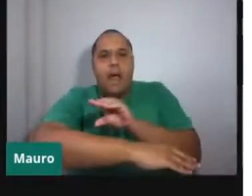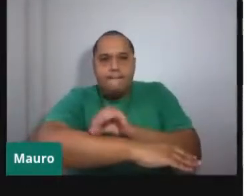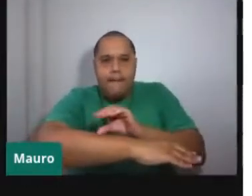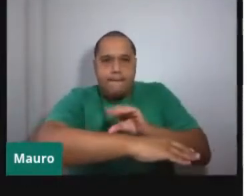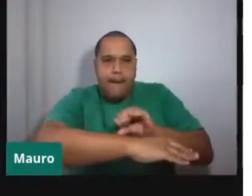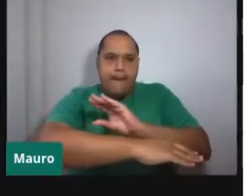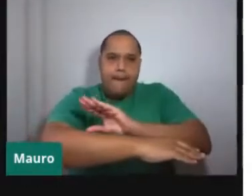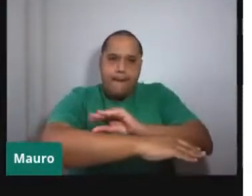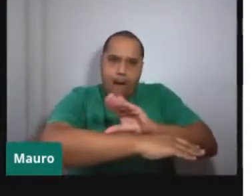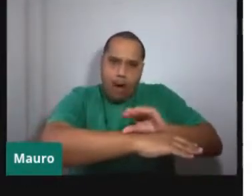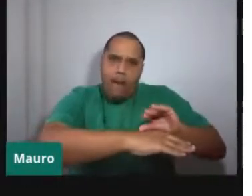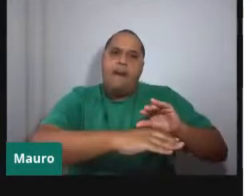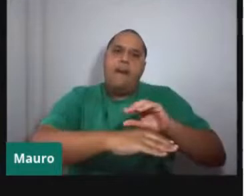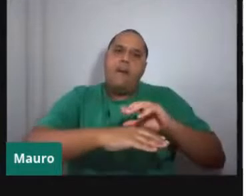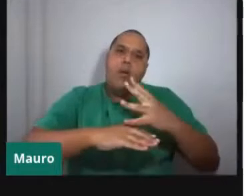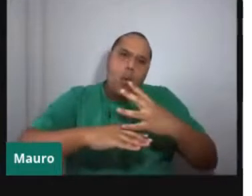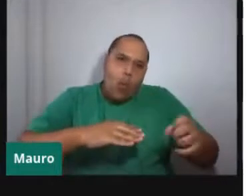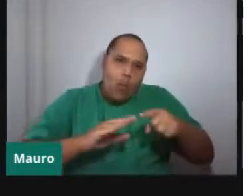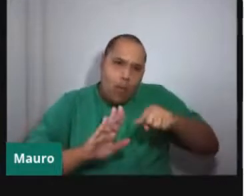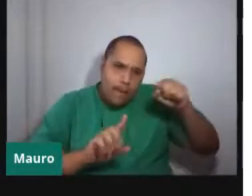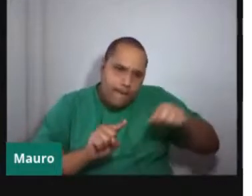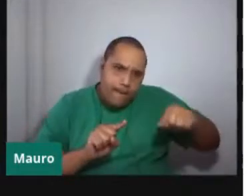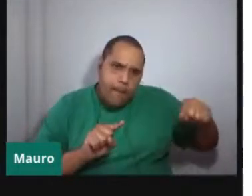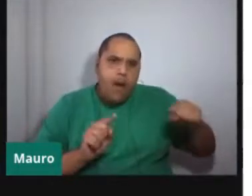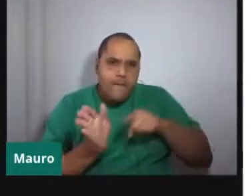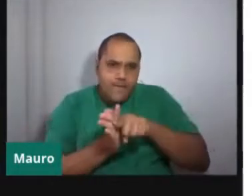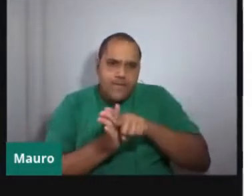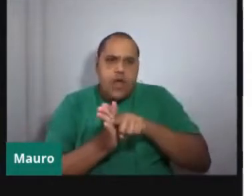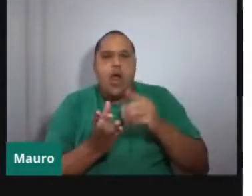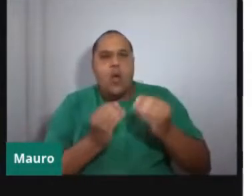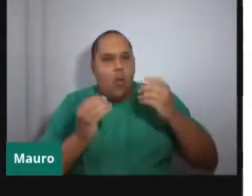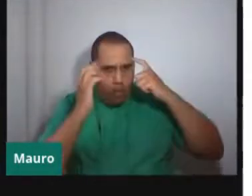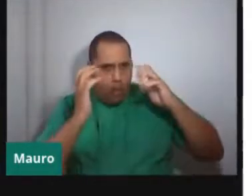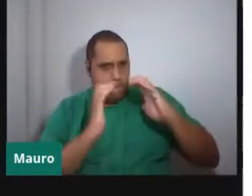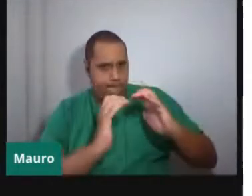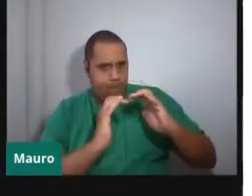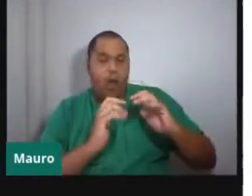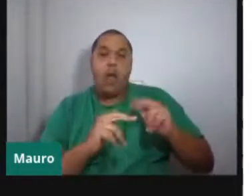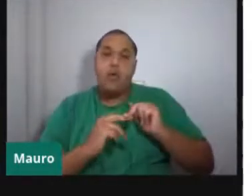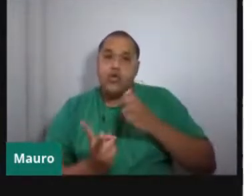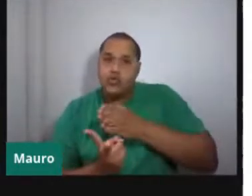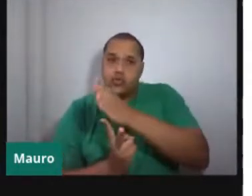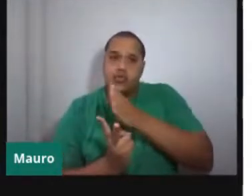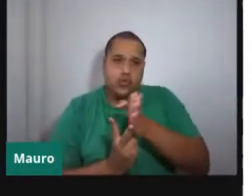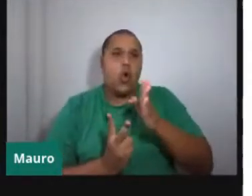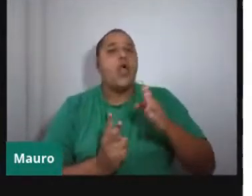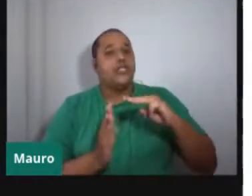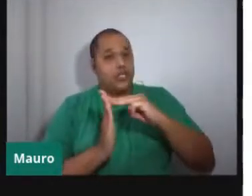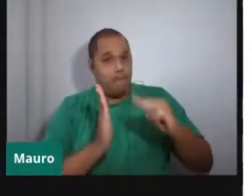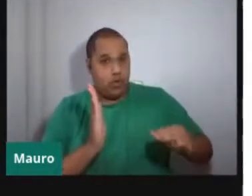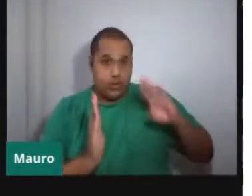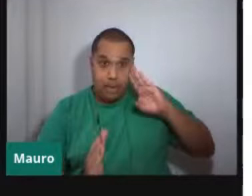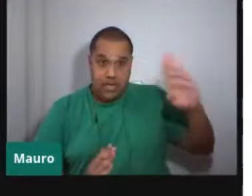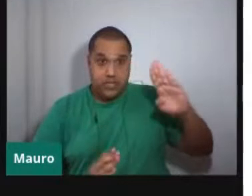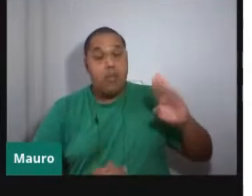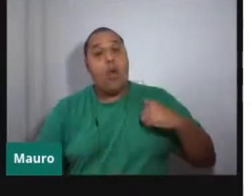eletromiografia, e trabalha também medindo a atividade cerebral, tá? Então, com duas metodologias principais, o que a gente chama de